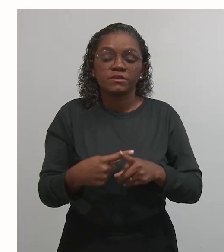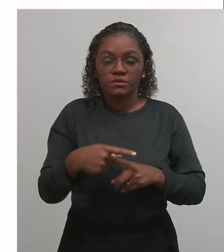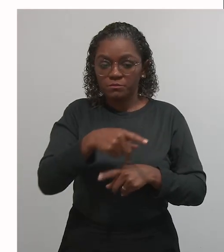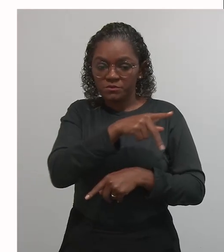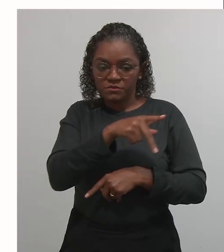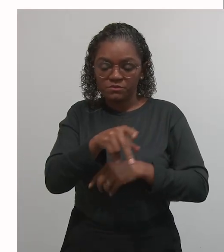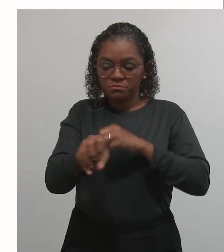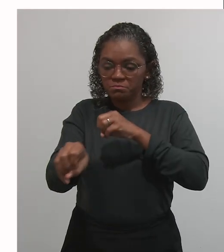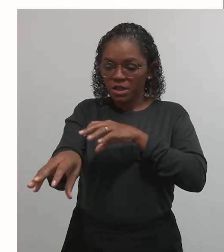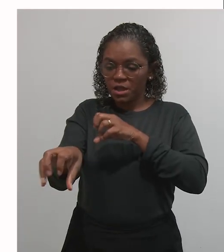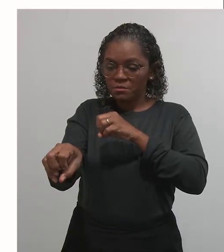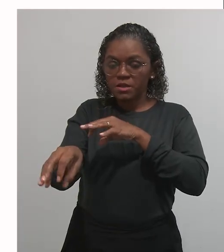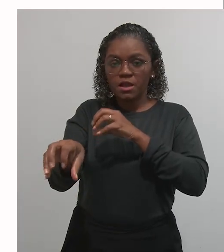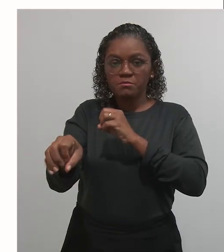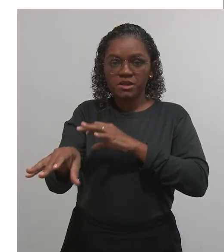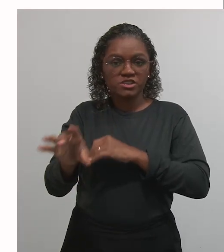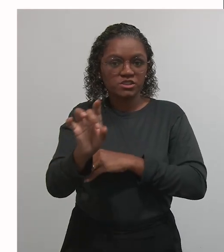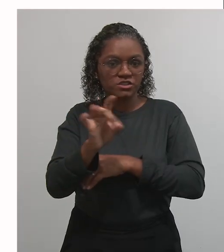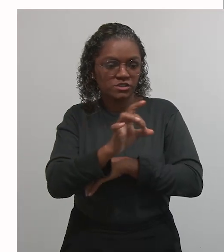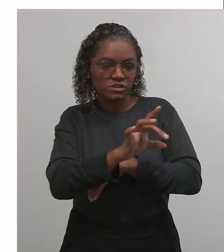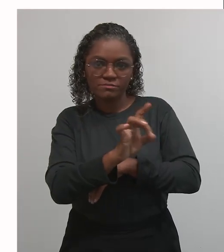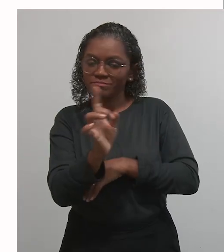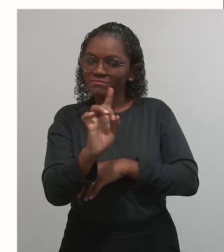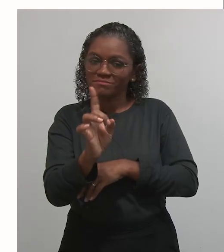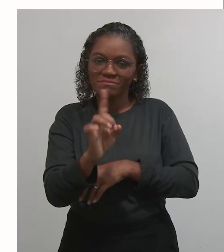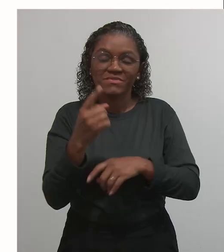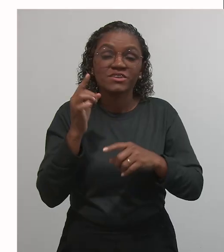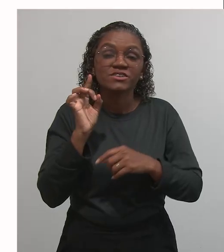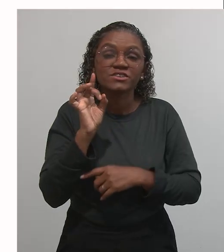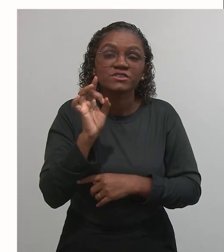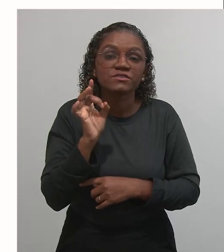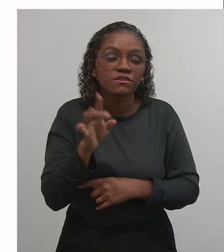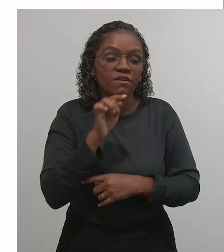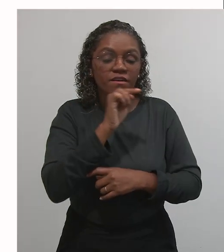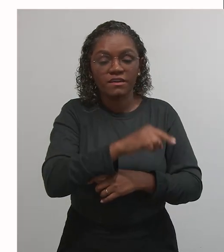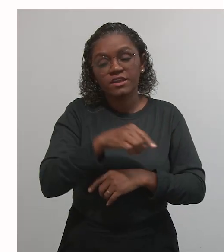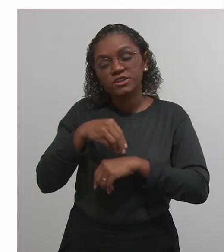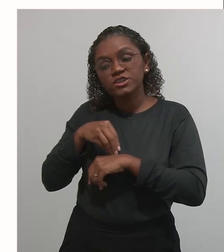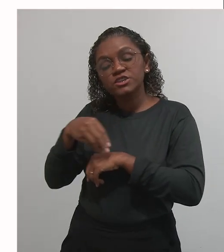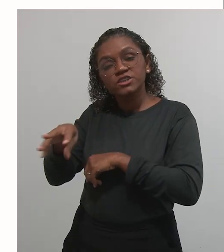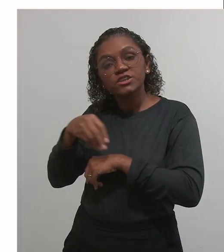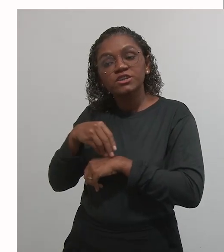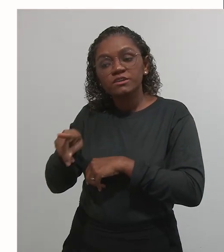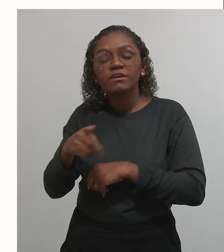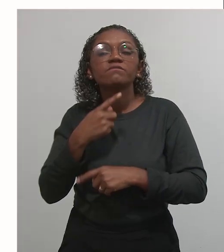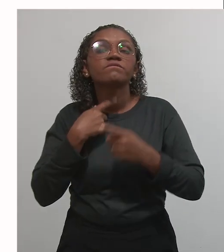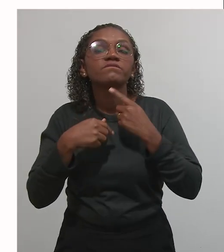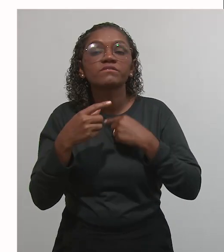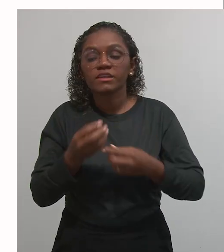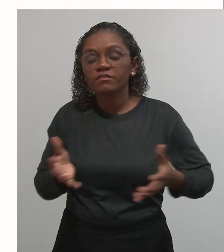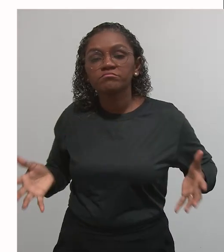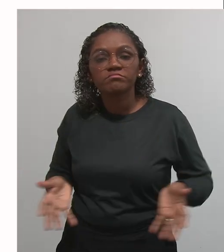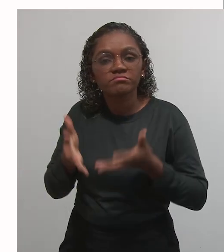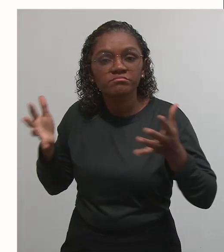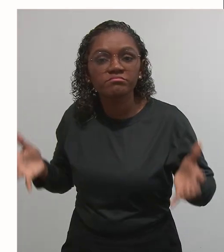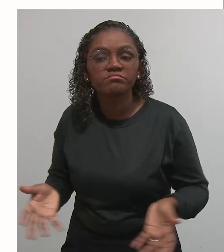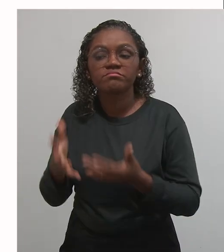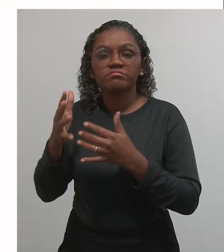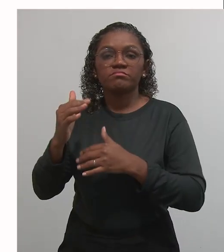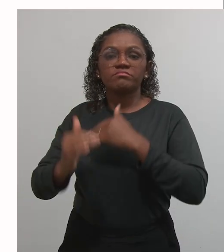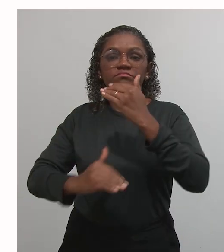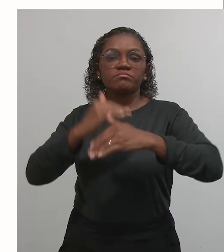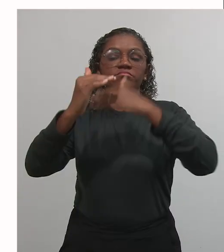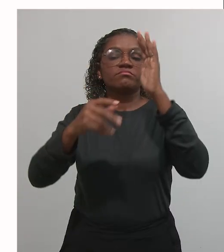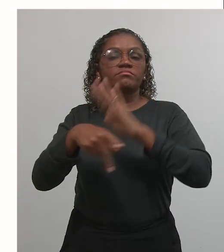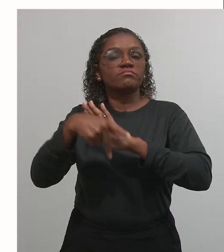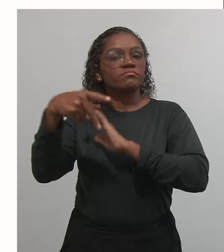ele conduz ele a este conhecimento, a essa curiosidade, a esse desenvolvimento, ok? É